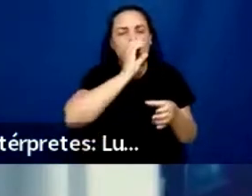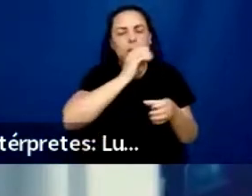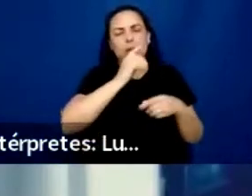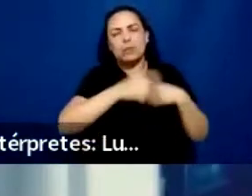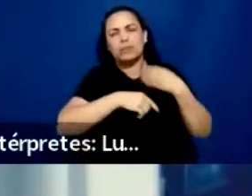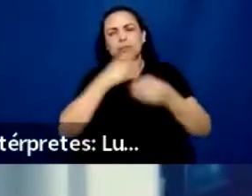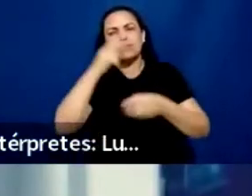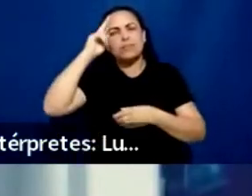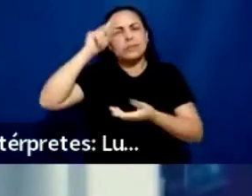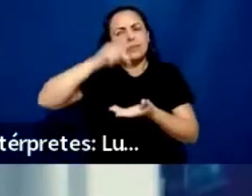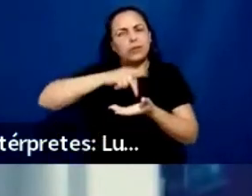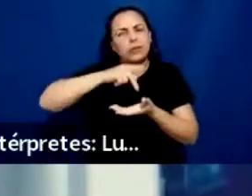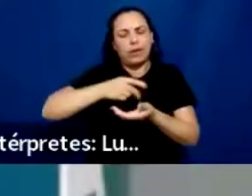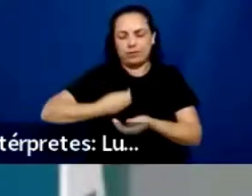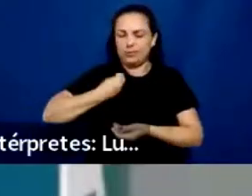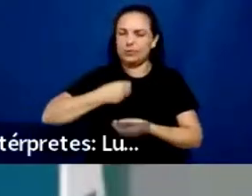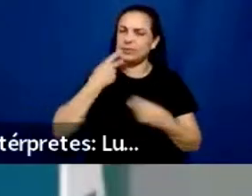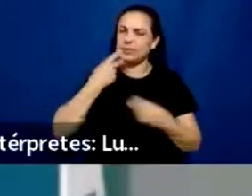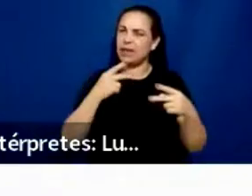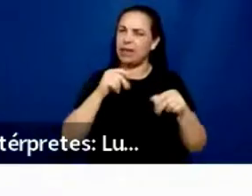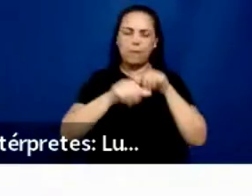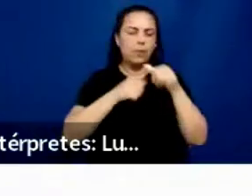que eu estou falando.